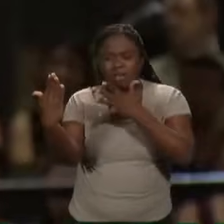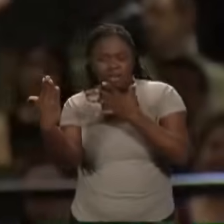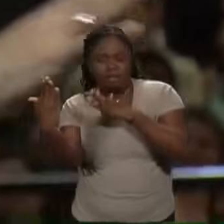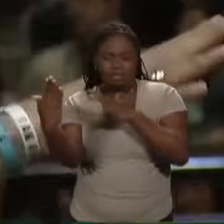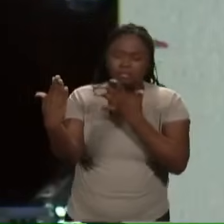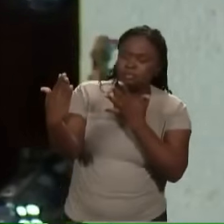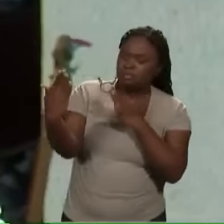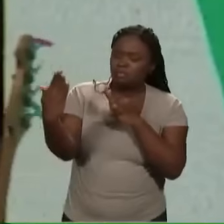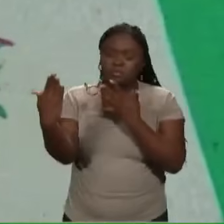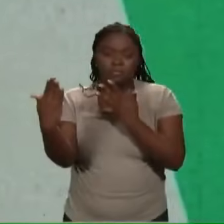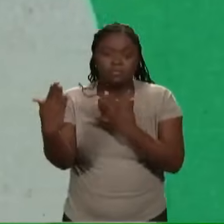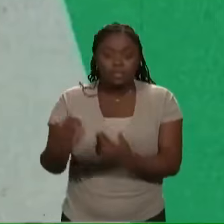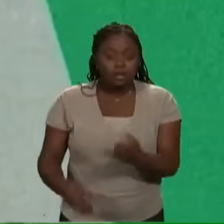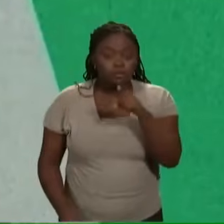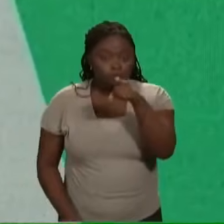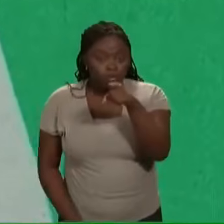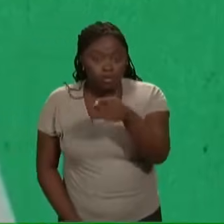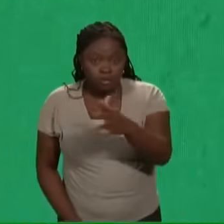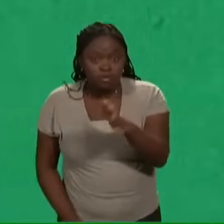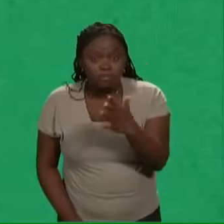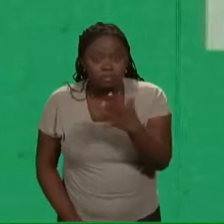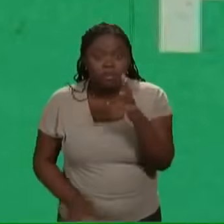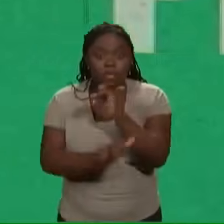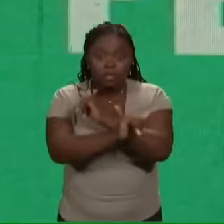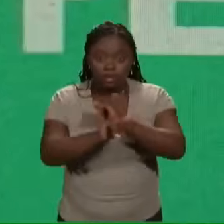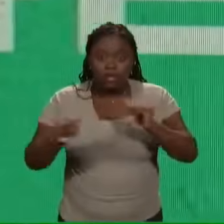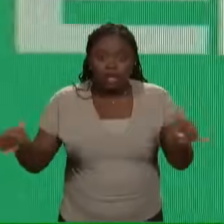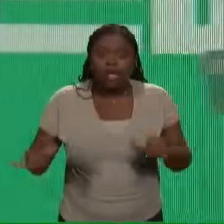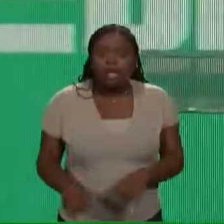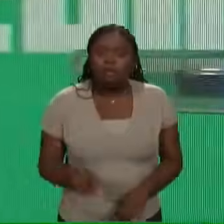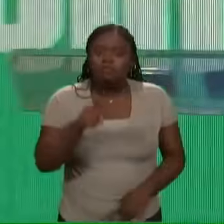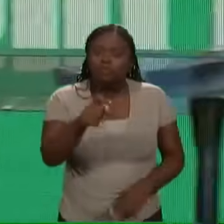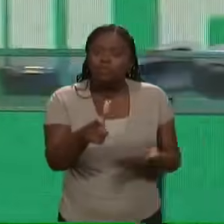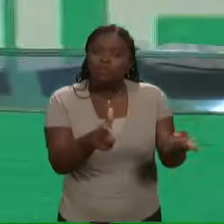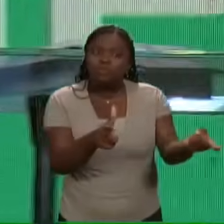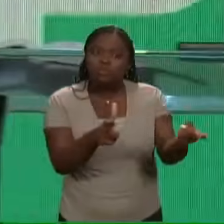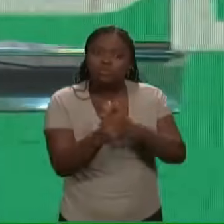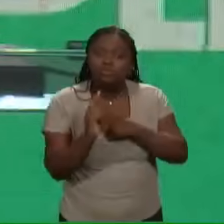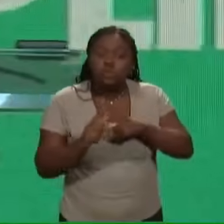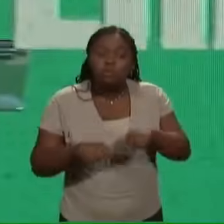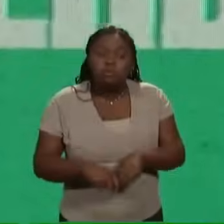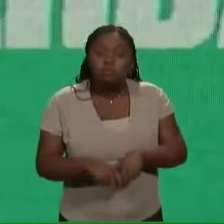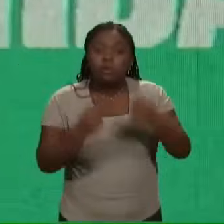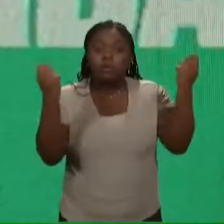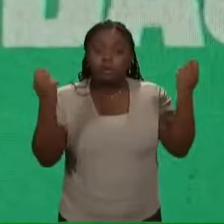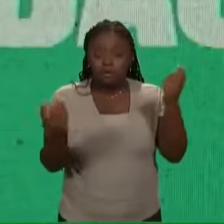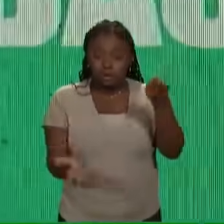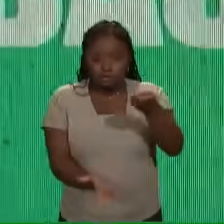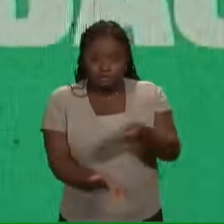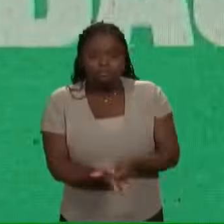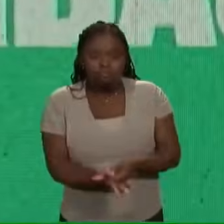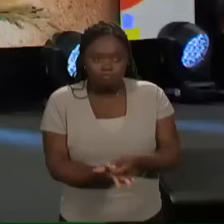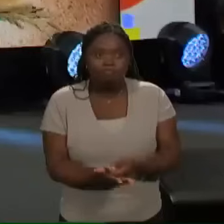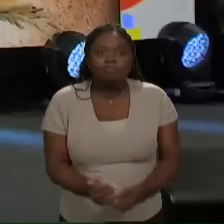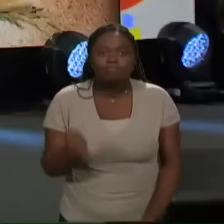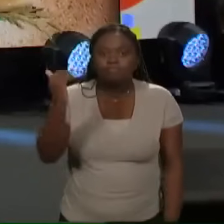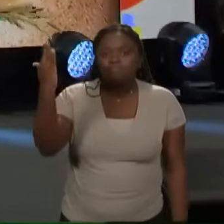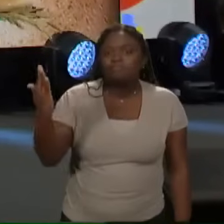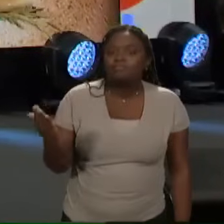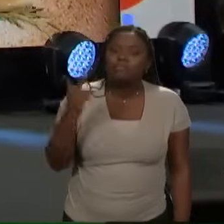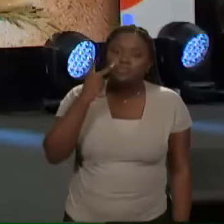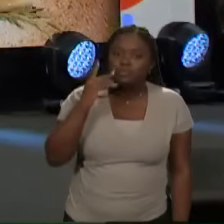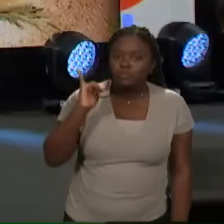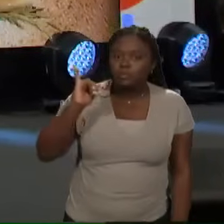Ou pessoa média, deixa eu te dar uma notícia aqui. Você está com uma dívida impagável diante do